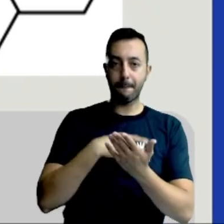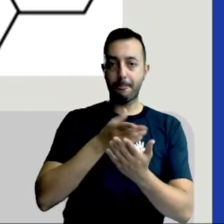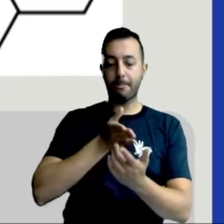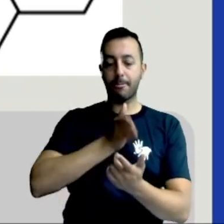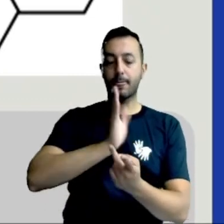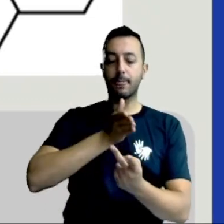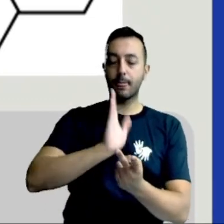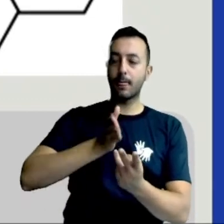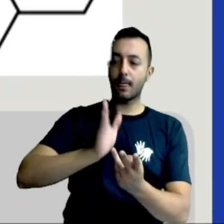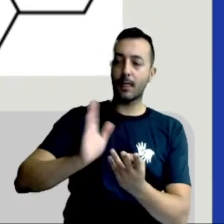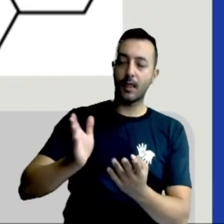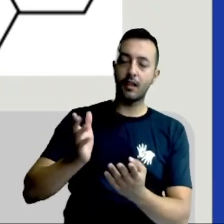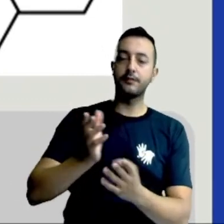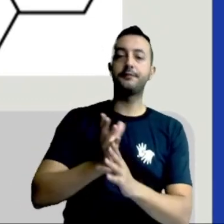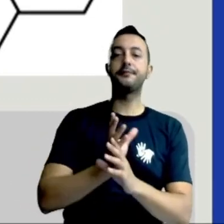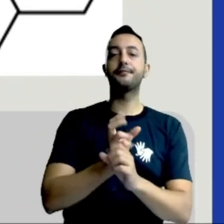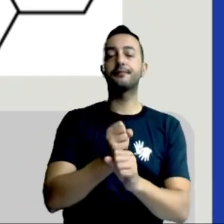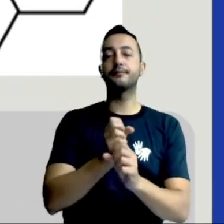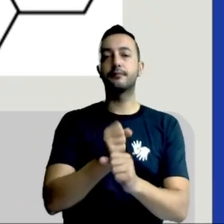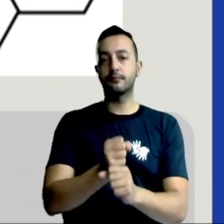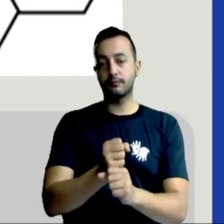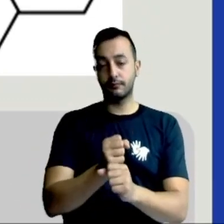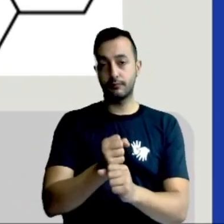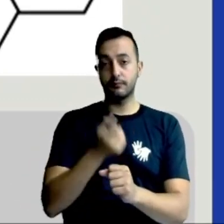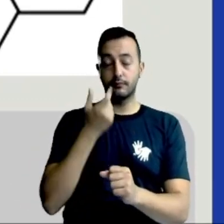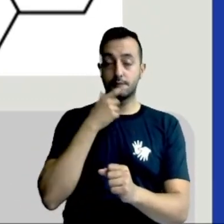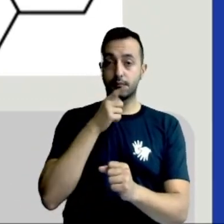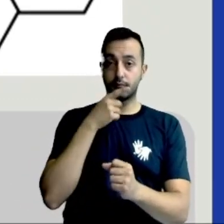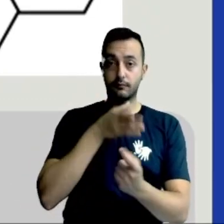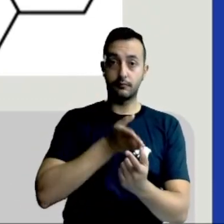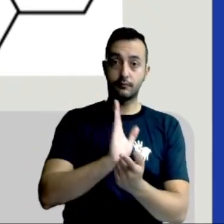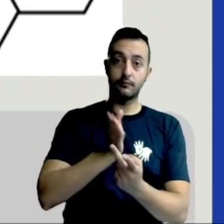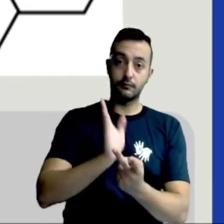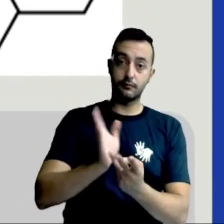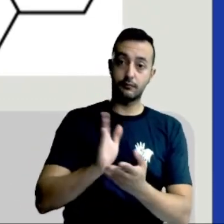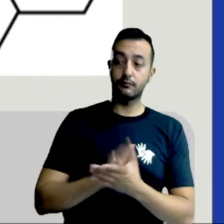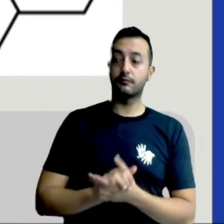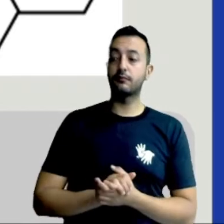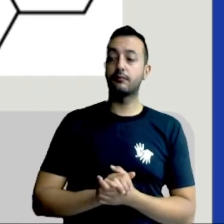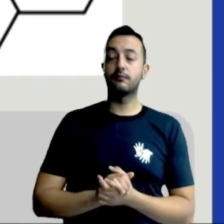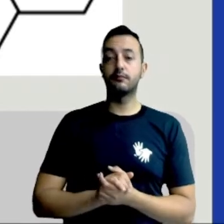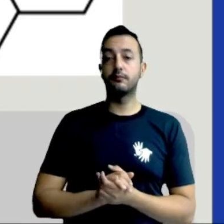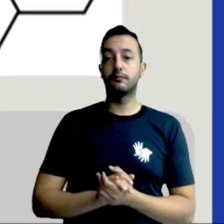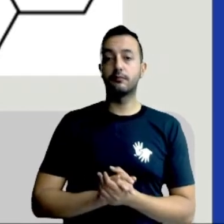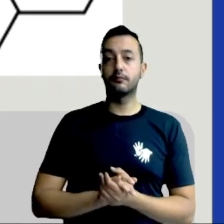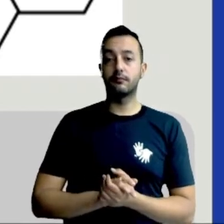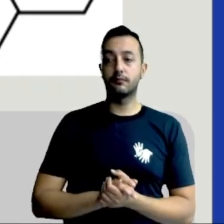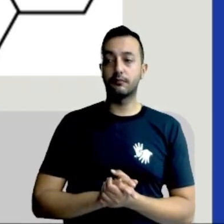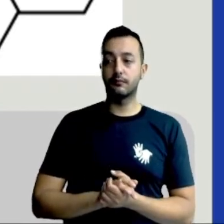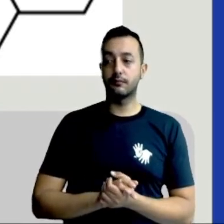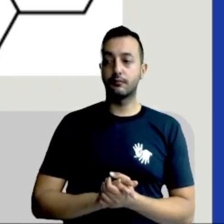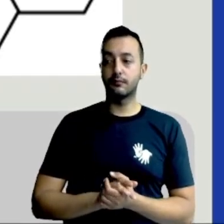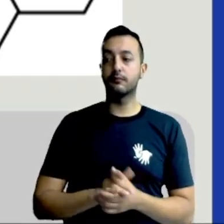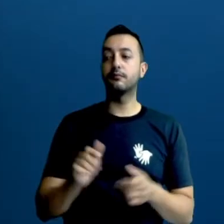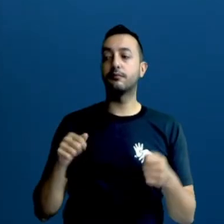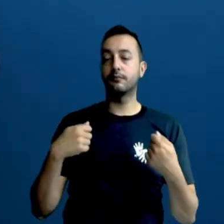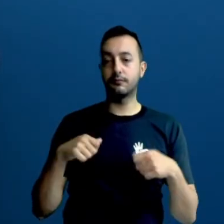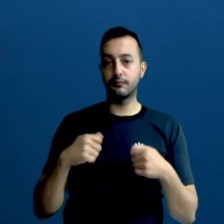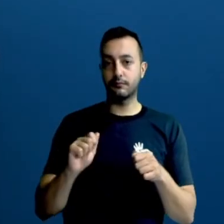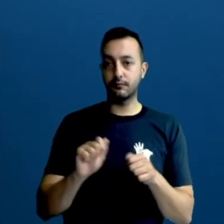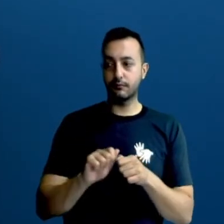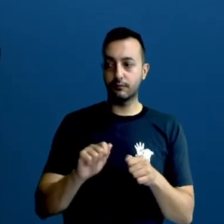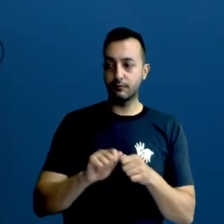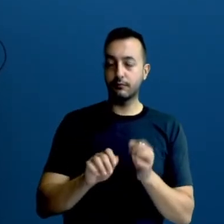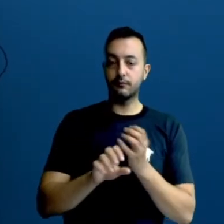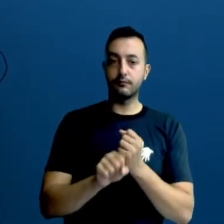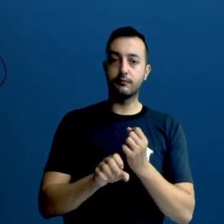abaixo. Quantas diagonais André traçou? Aqui teremos que fazer uma continha, eu